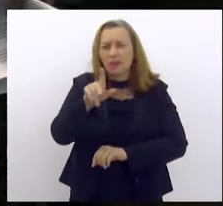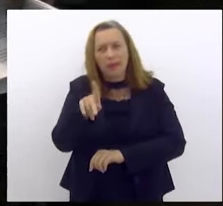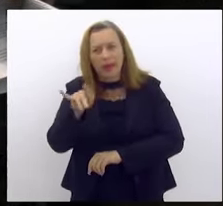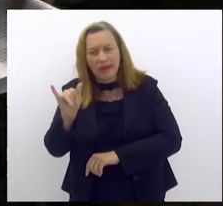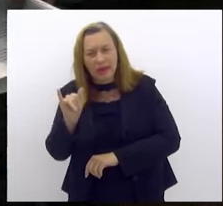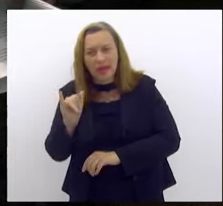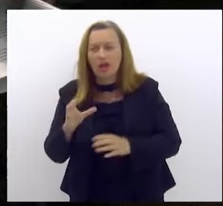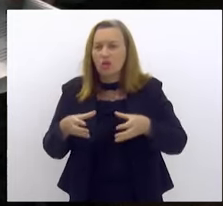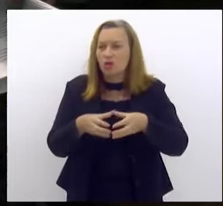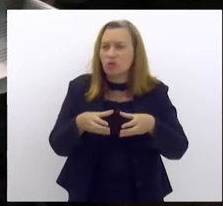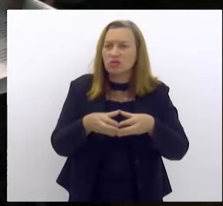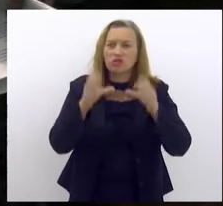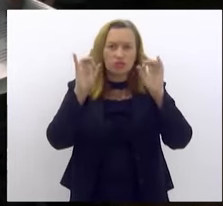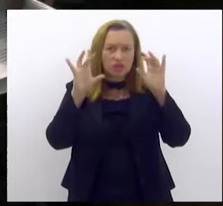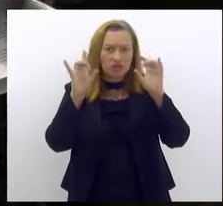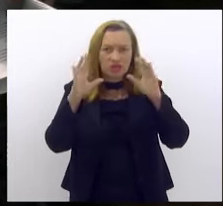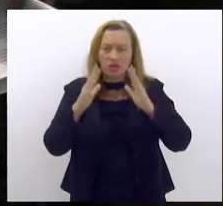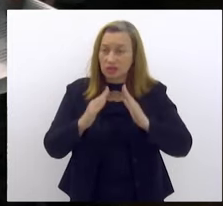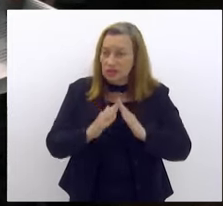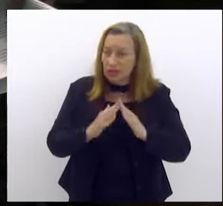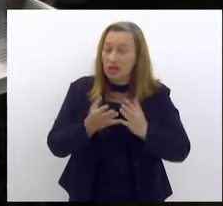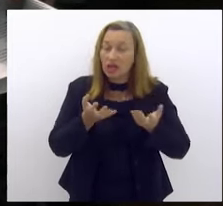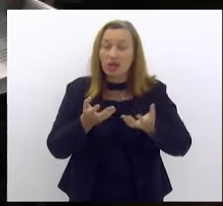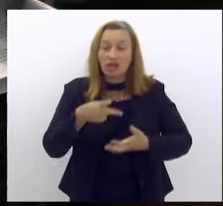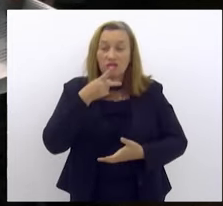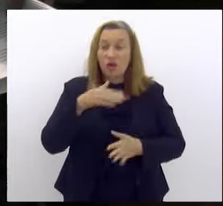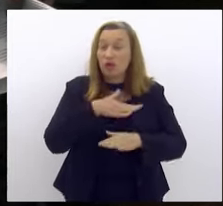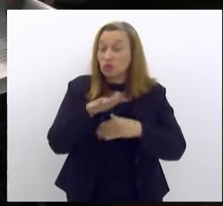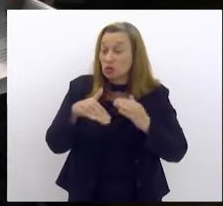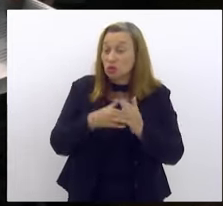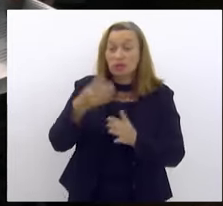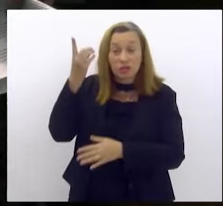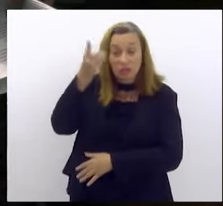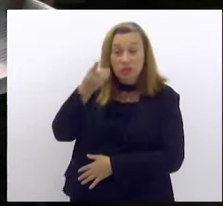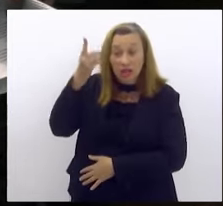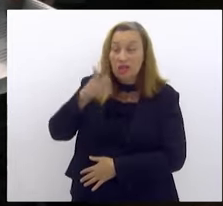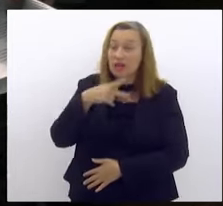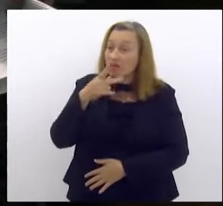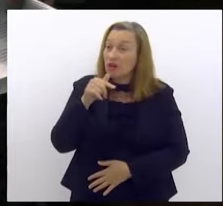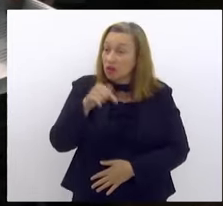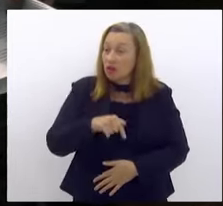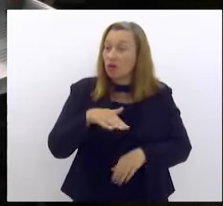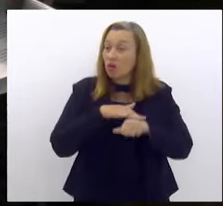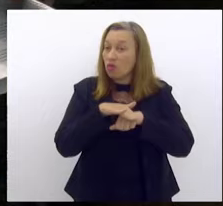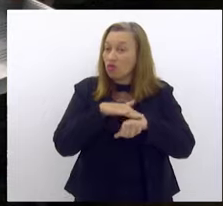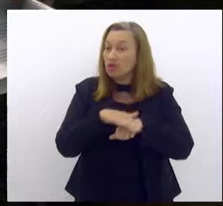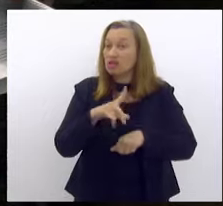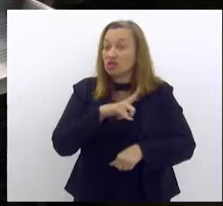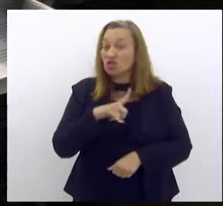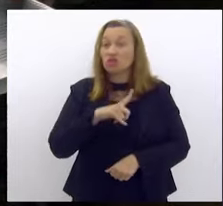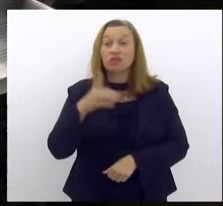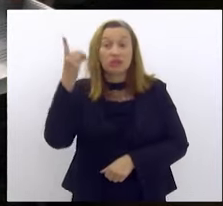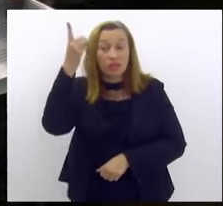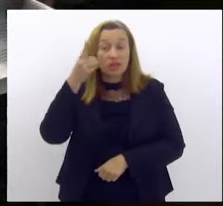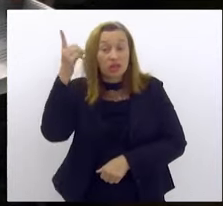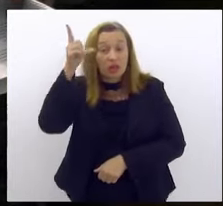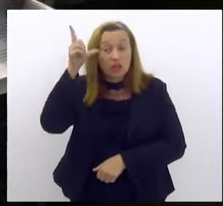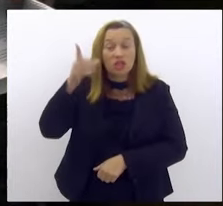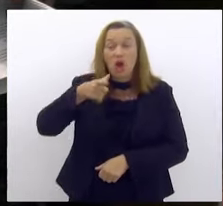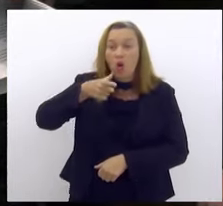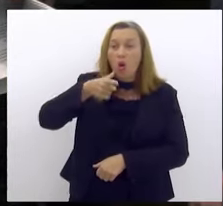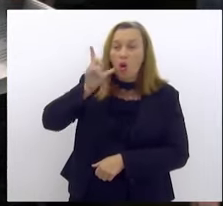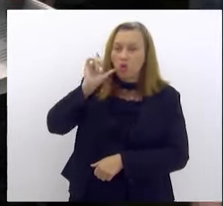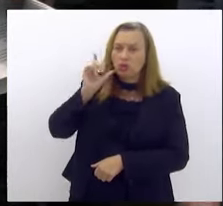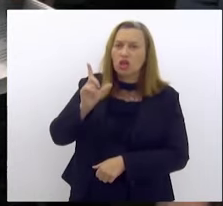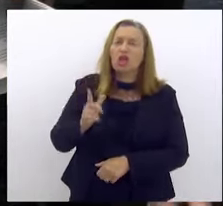comissão especial nessa casa. Quero me dirigir a todo deputado, e o que eu falo aqui é fruto de uma conversa que eu tive com a deputada Lucinha ontem, a quem